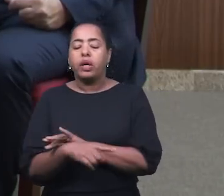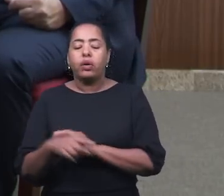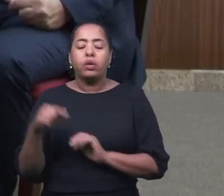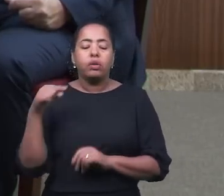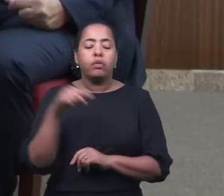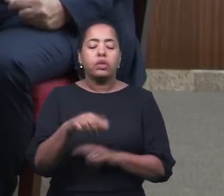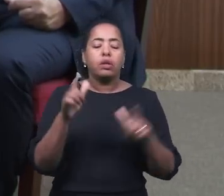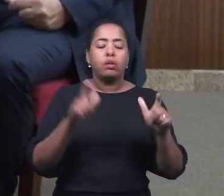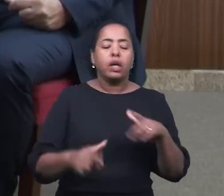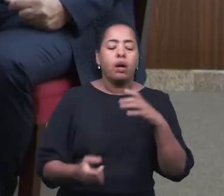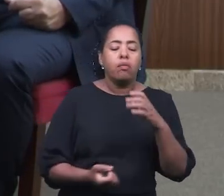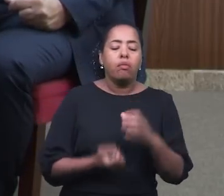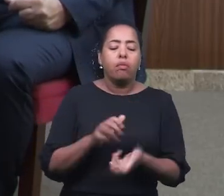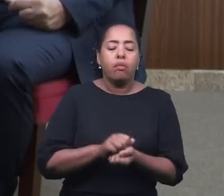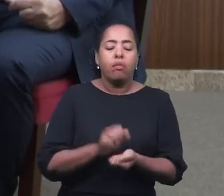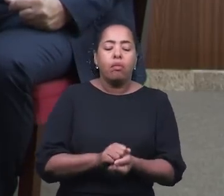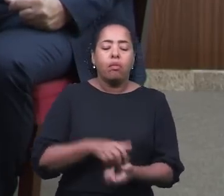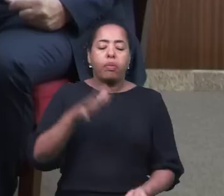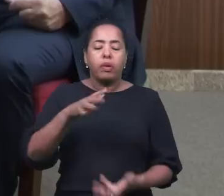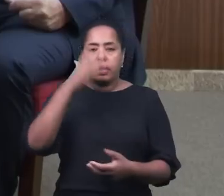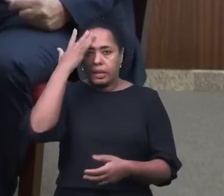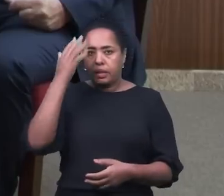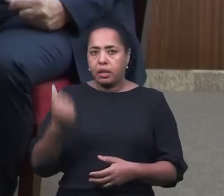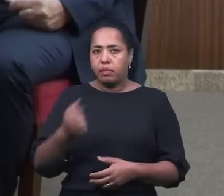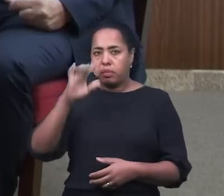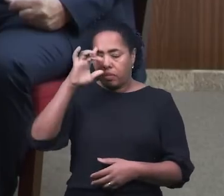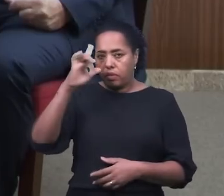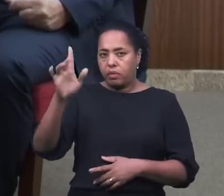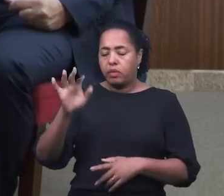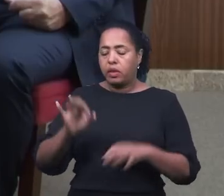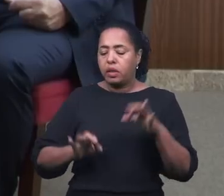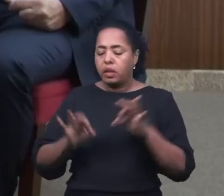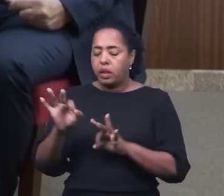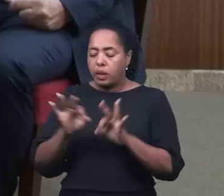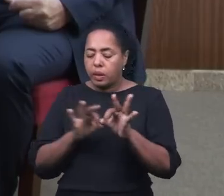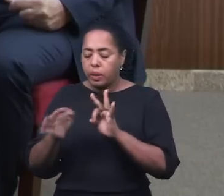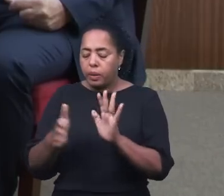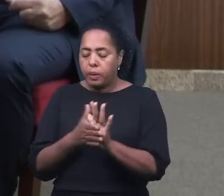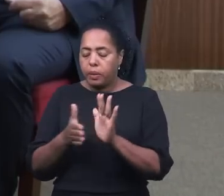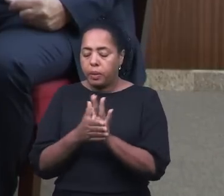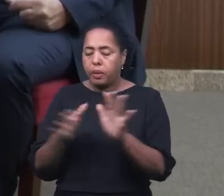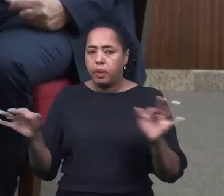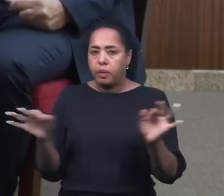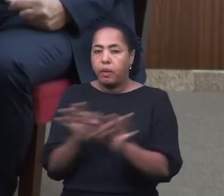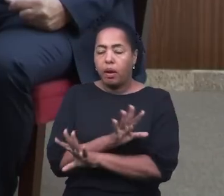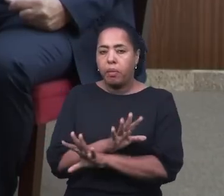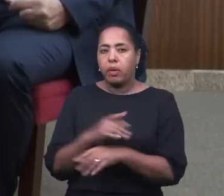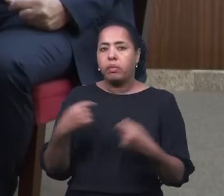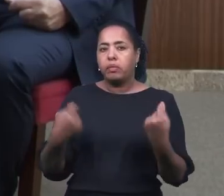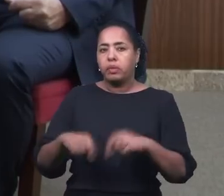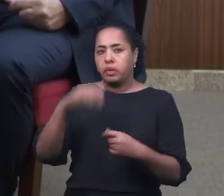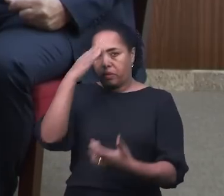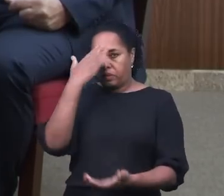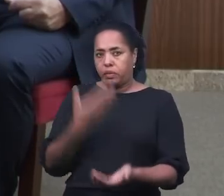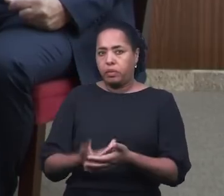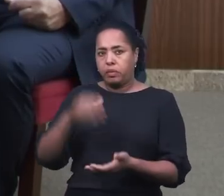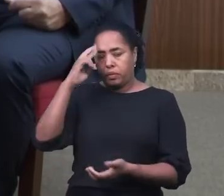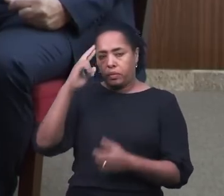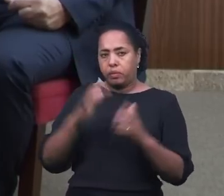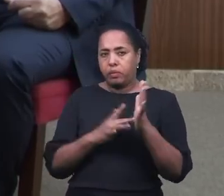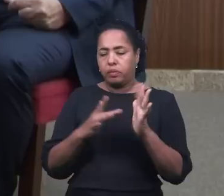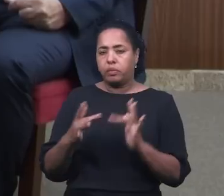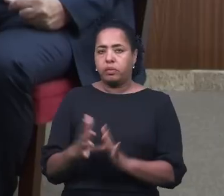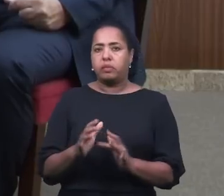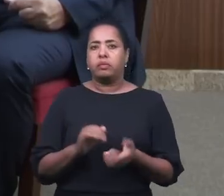tu quando eu fundava a terra? Nós sabemos que Deus já tem um projeto estabelecido, pronto para as nossas vidas. Basta nós confiarmos no Senhor. Glória a